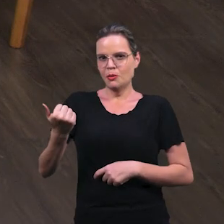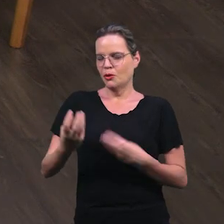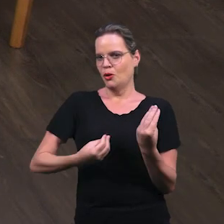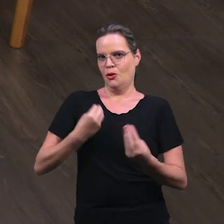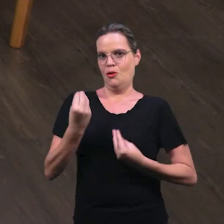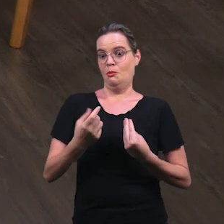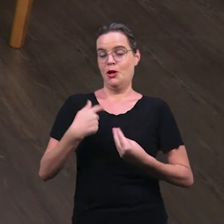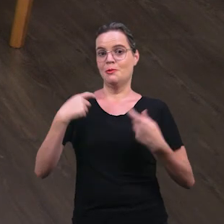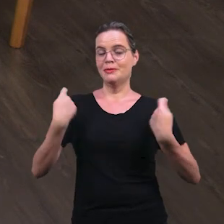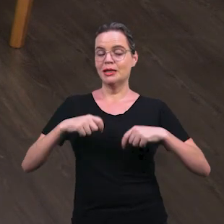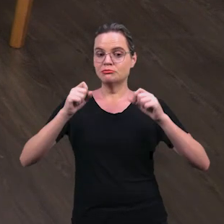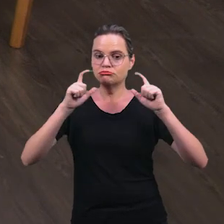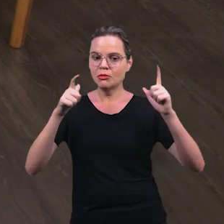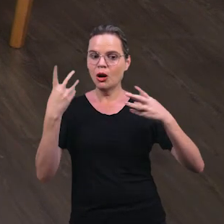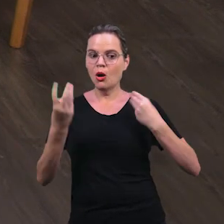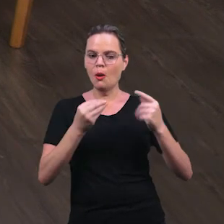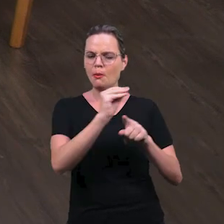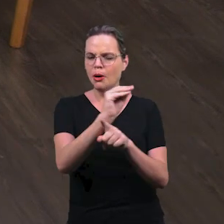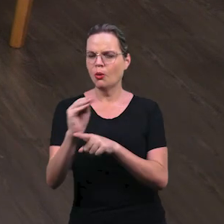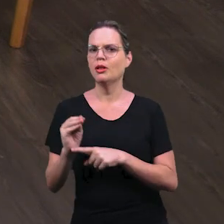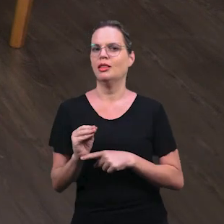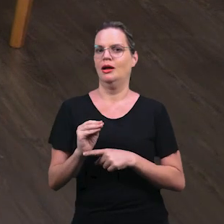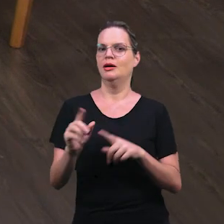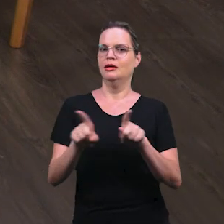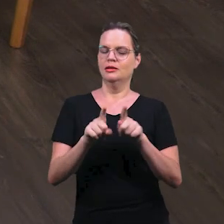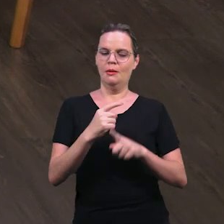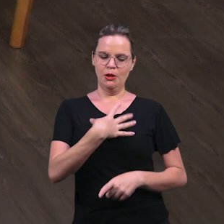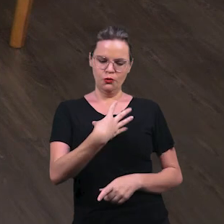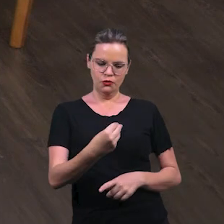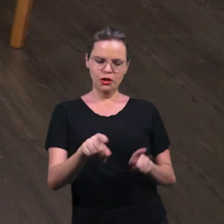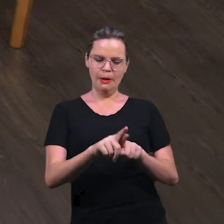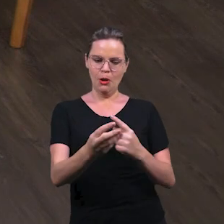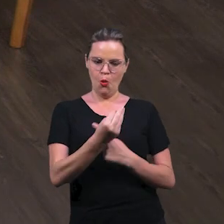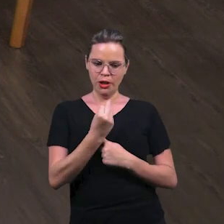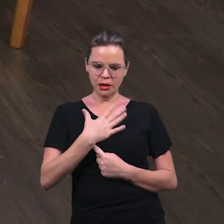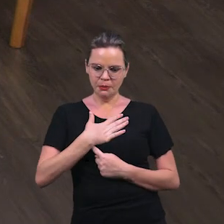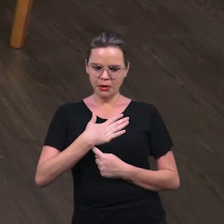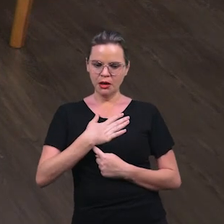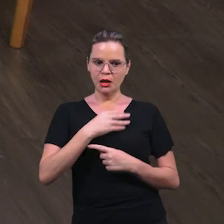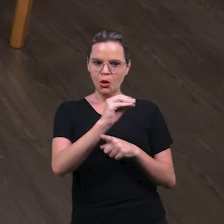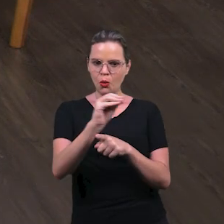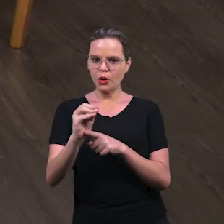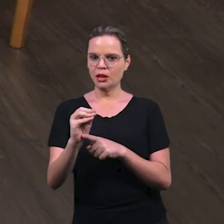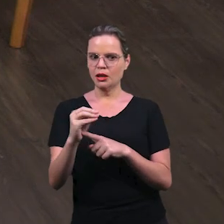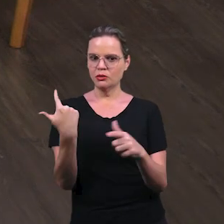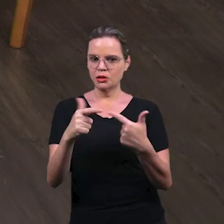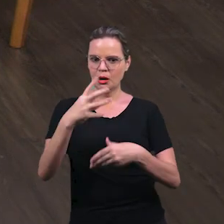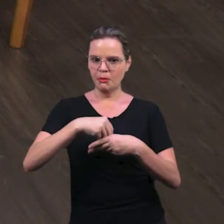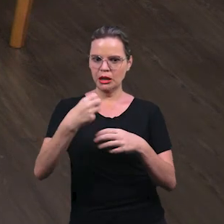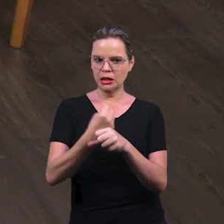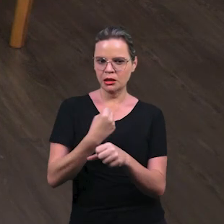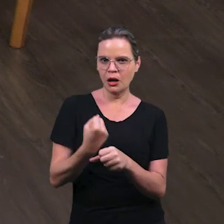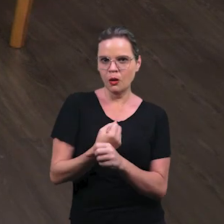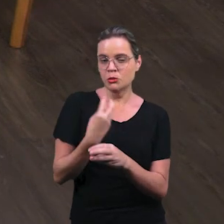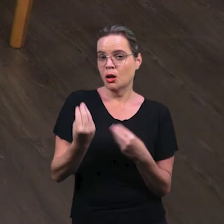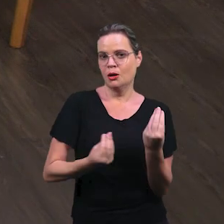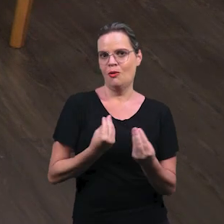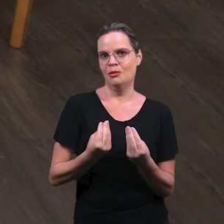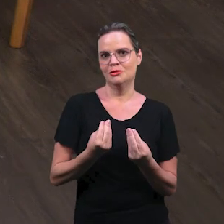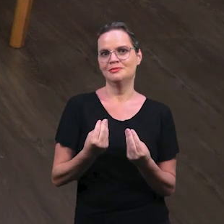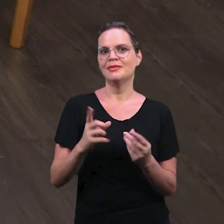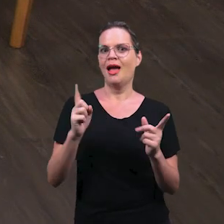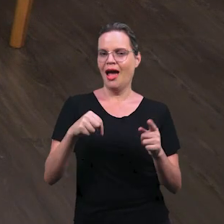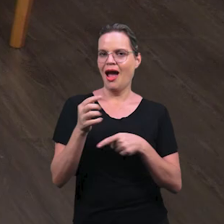fazer e que eu preciso estar atenta para cuidar do esposo, dos filhos, mas também cuidar de mim, cuidar do trabalho que o Senhor confiou. Então, acho que o